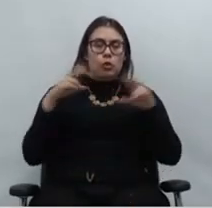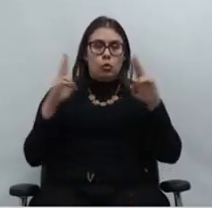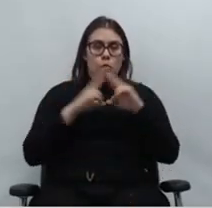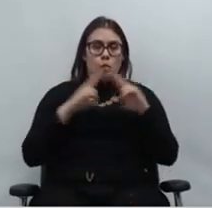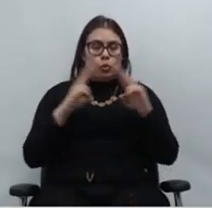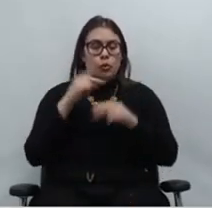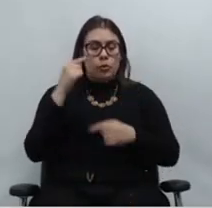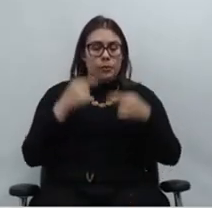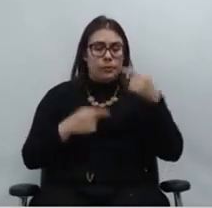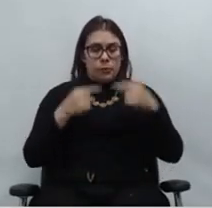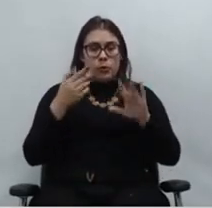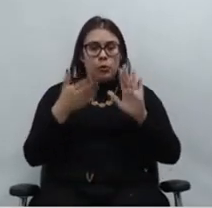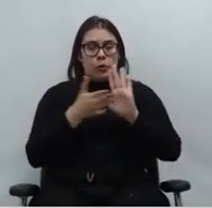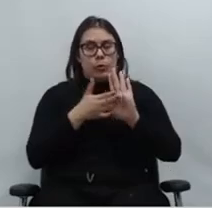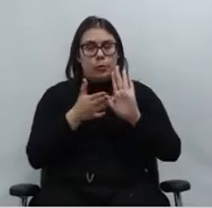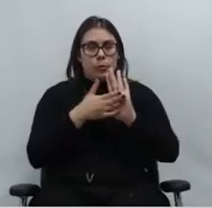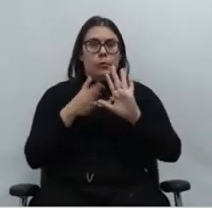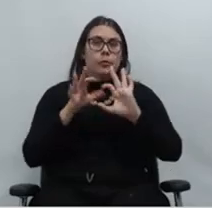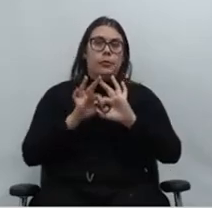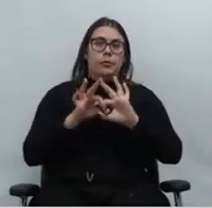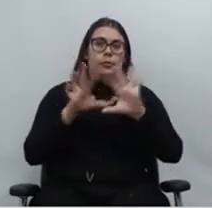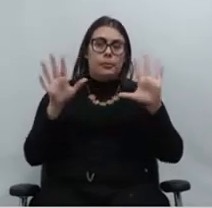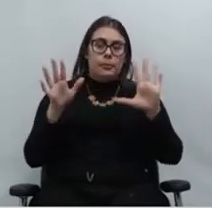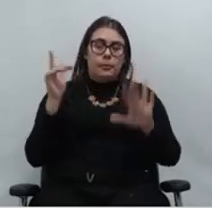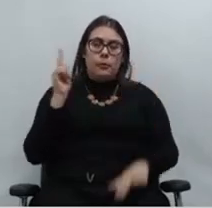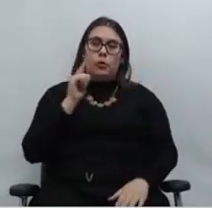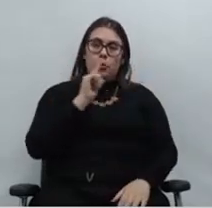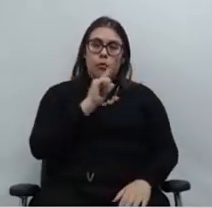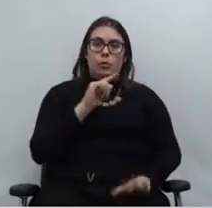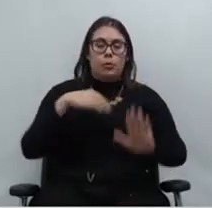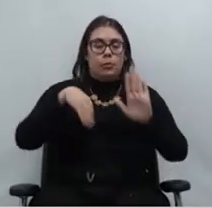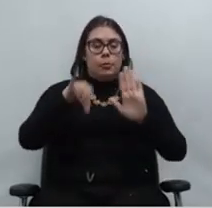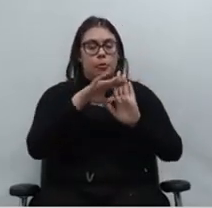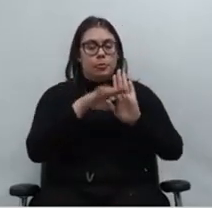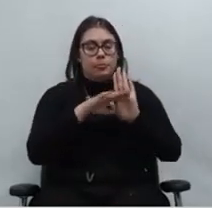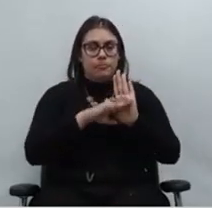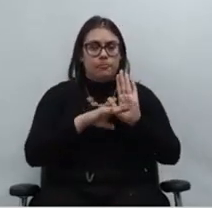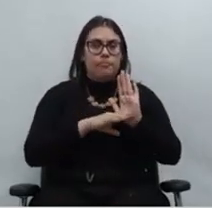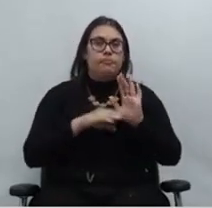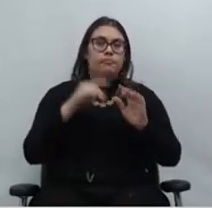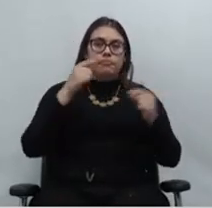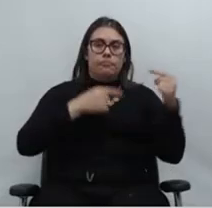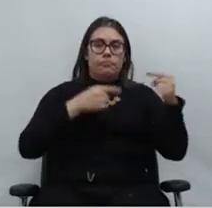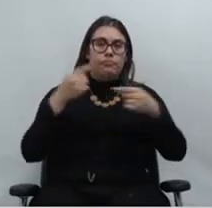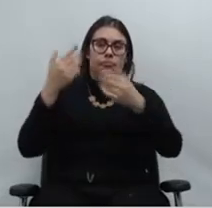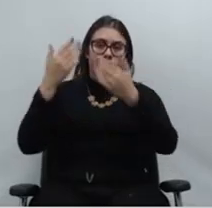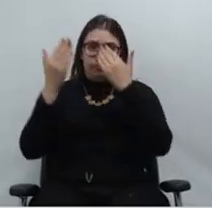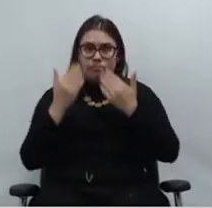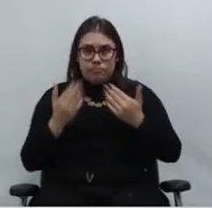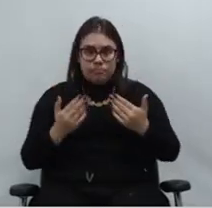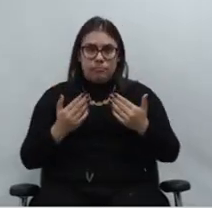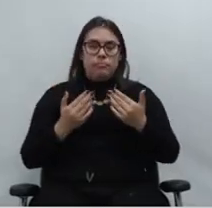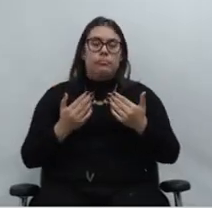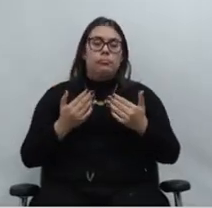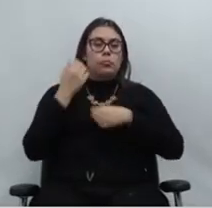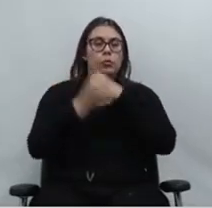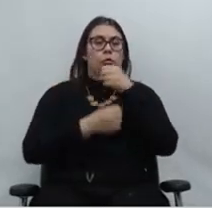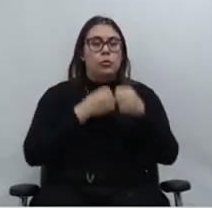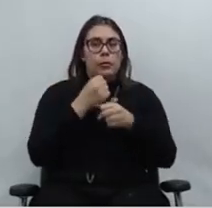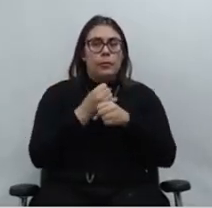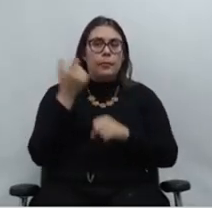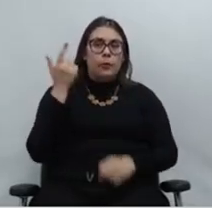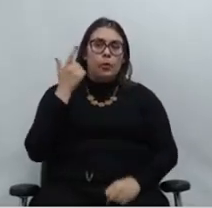das discussões referentes à proposta de deliberação para estabelecer procedimento para confecção, discussão e análise das propostas orçamentárias anuais,